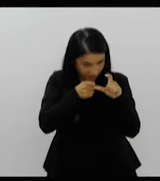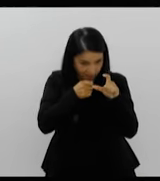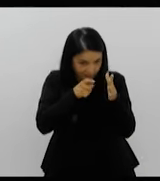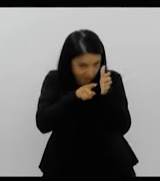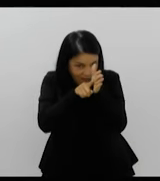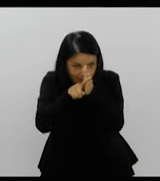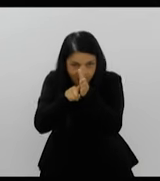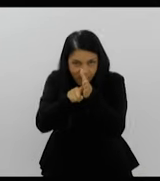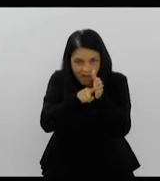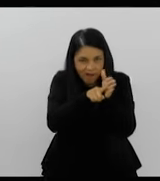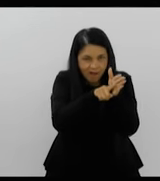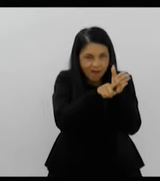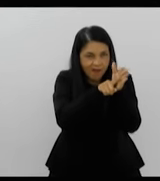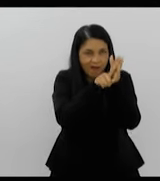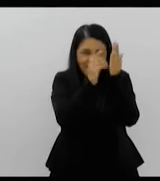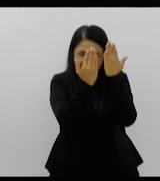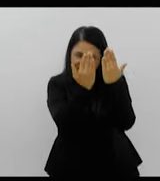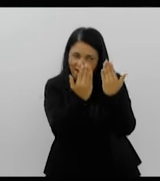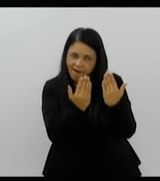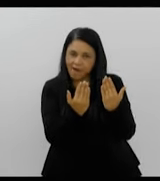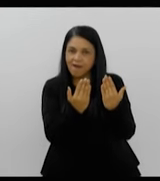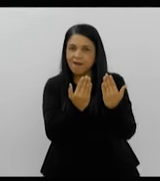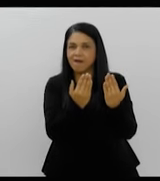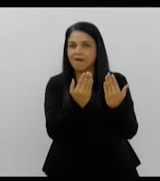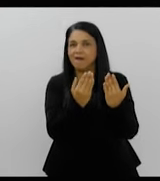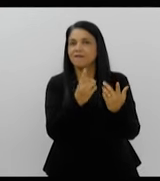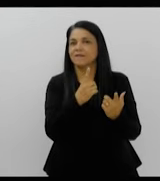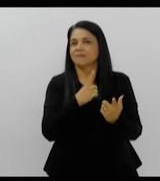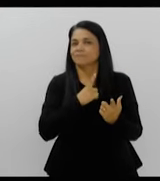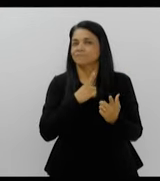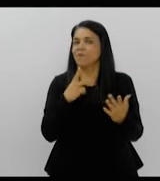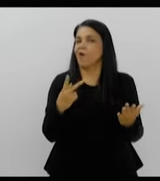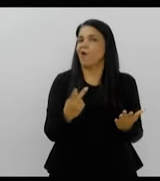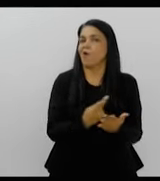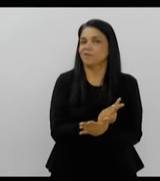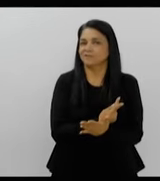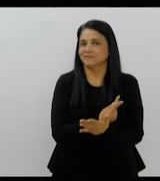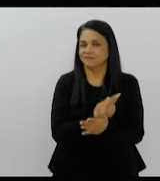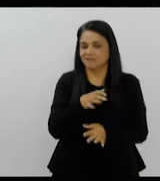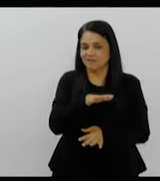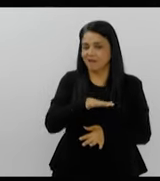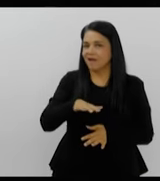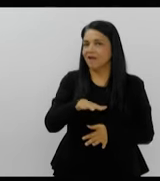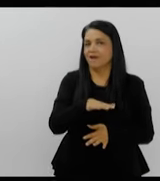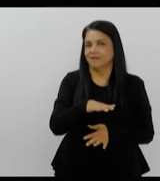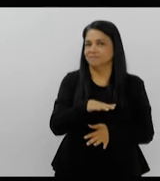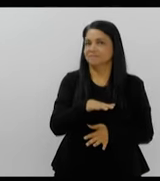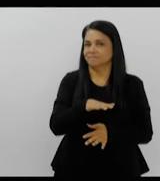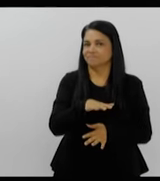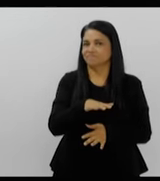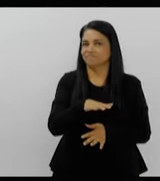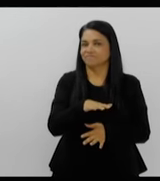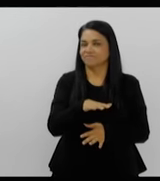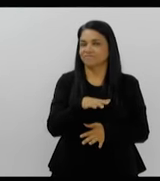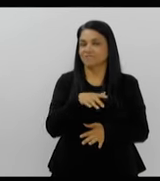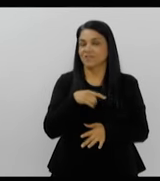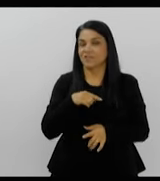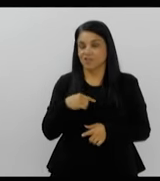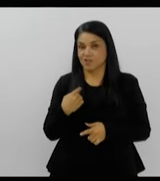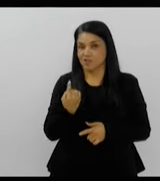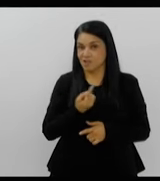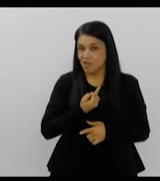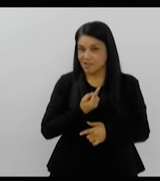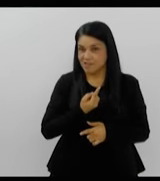verificando tudo aquilo que estiver acontecendo nessa área. Fomos aqui